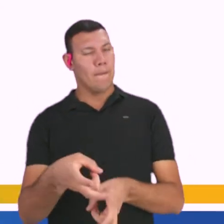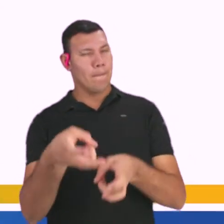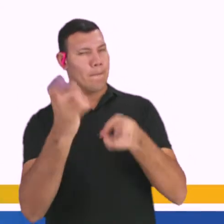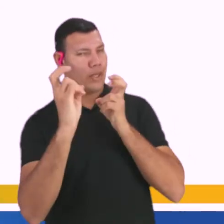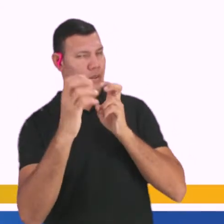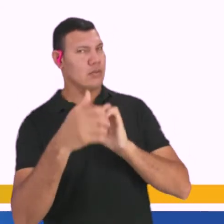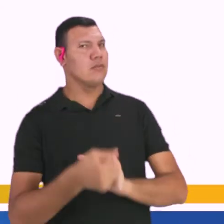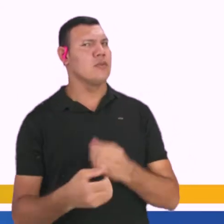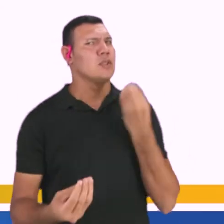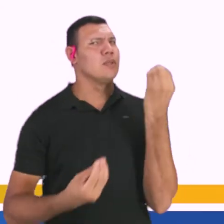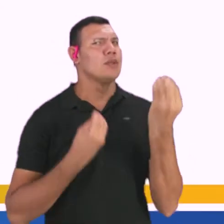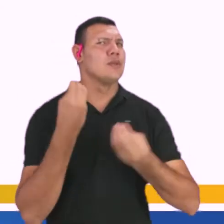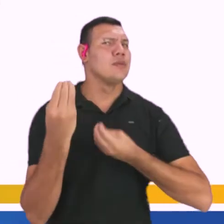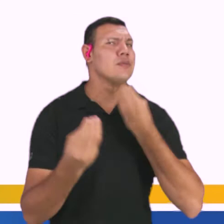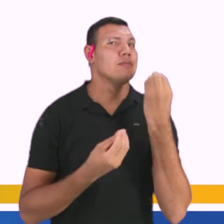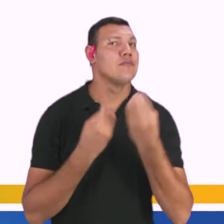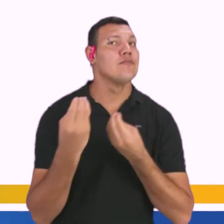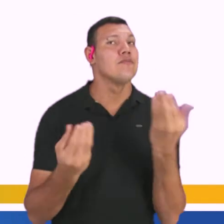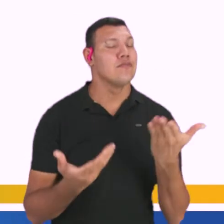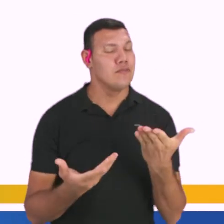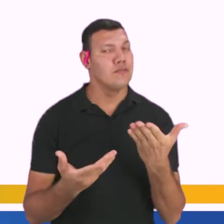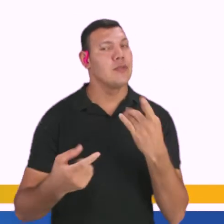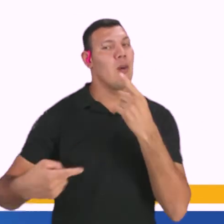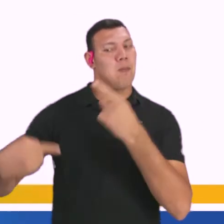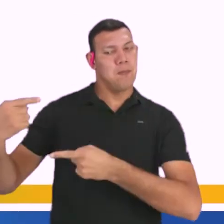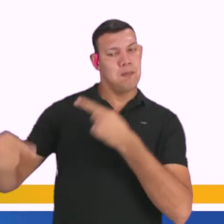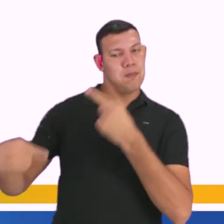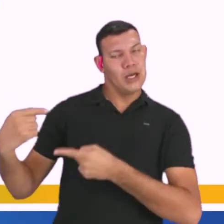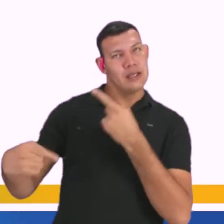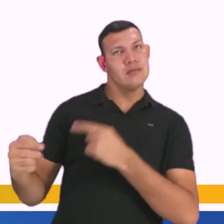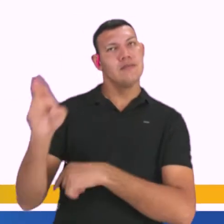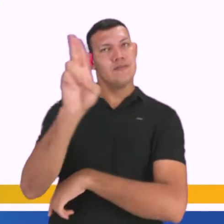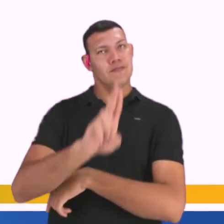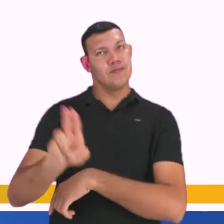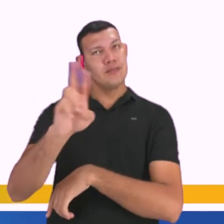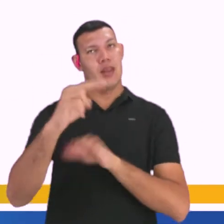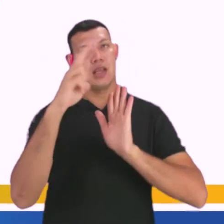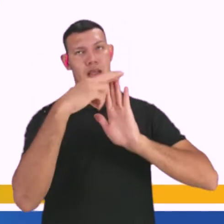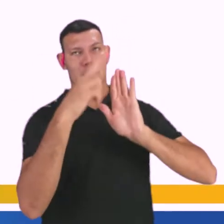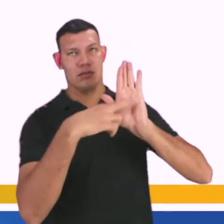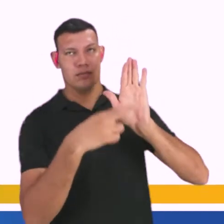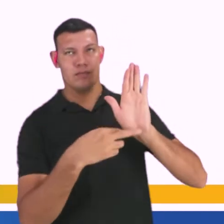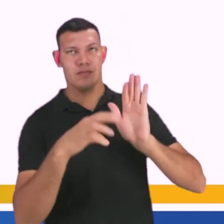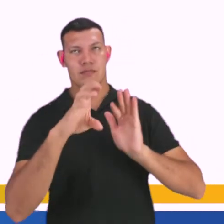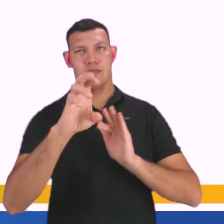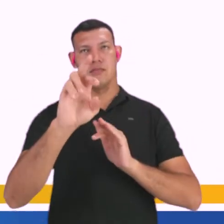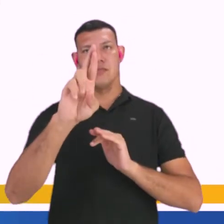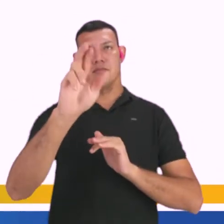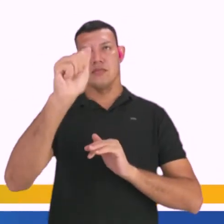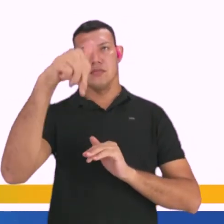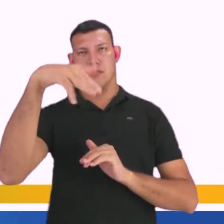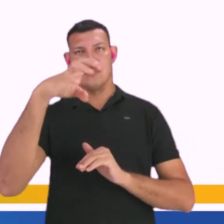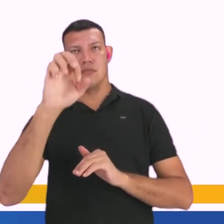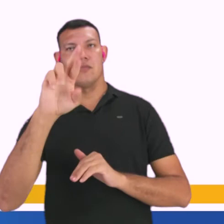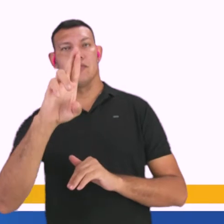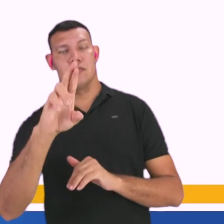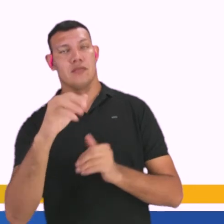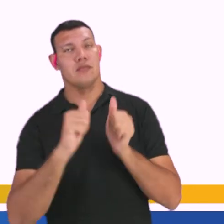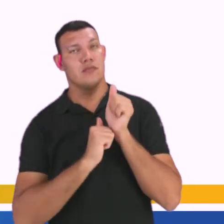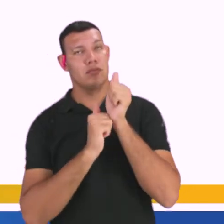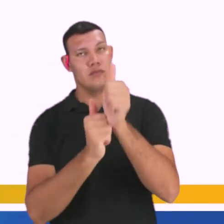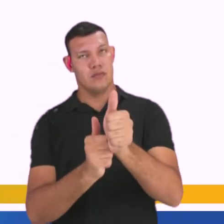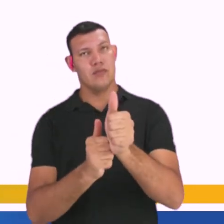perceberam como fazer essa discussão utilizando uma regra de frango então acompanha come é um